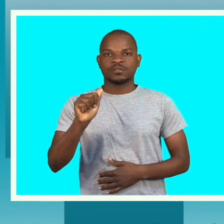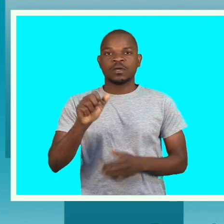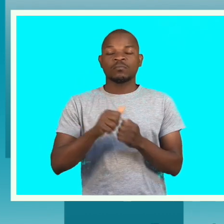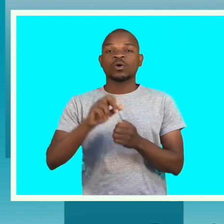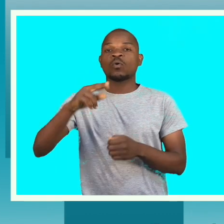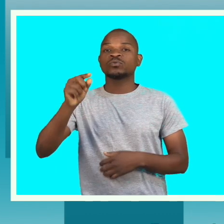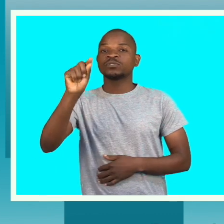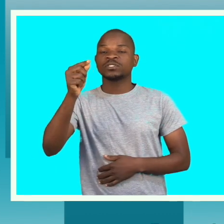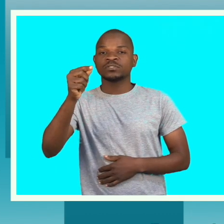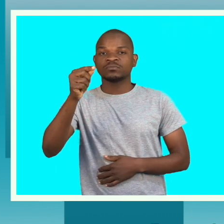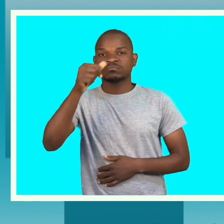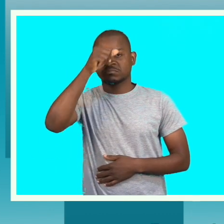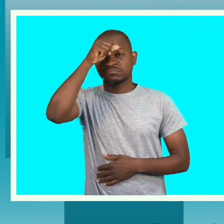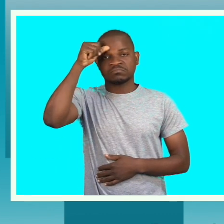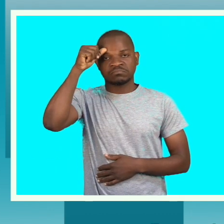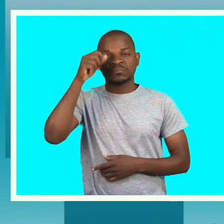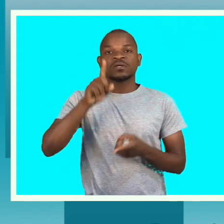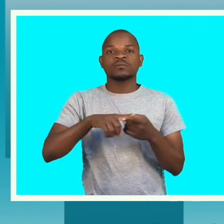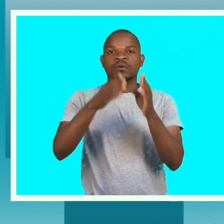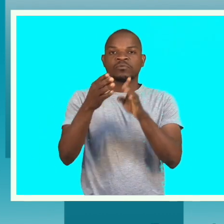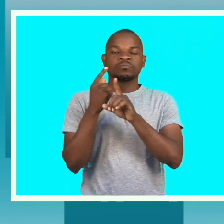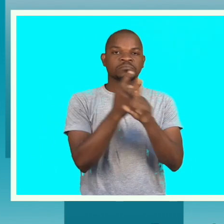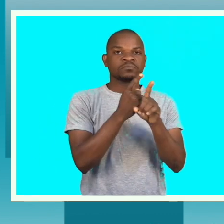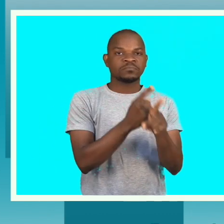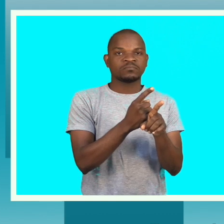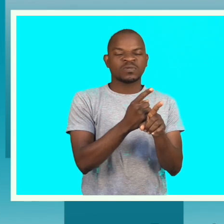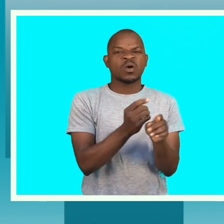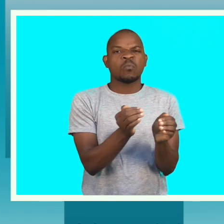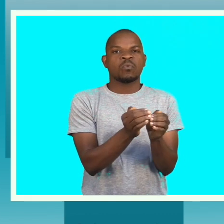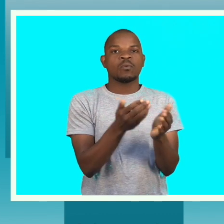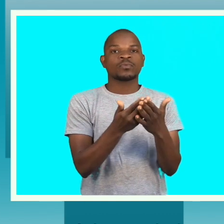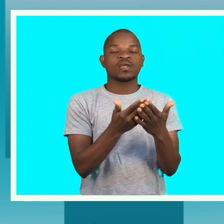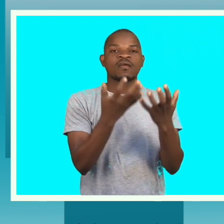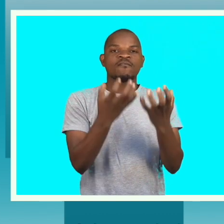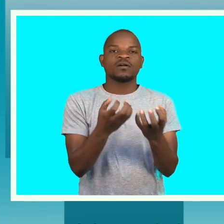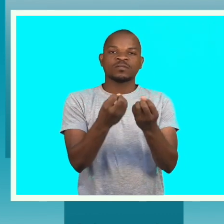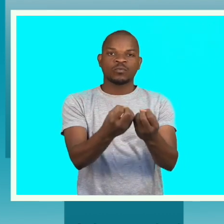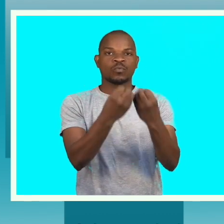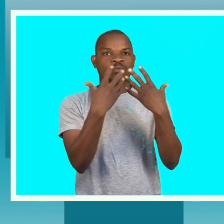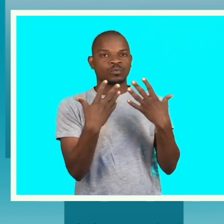E poucos frequentam também essas escolas porque não têm formação. Eu acho que